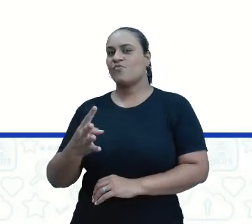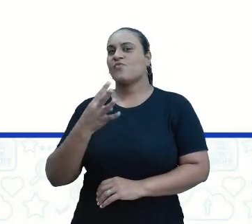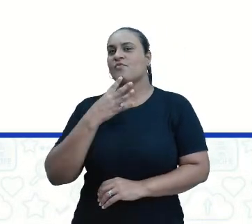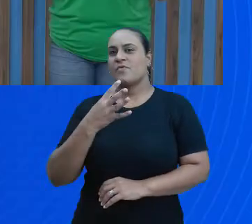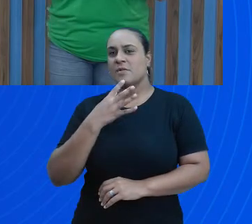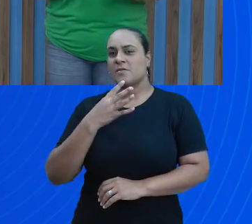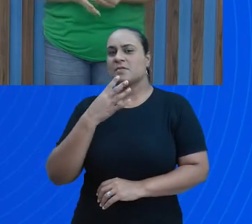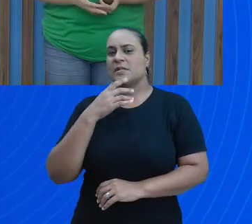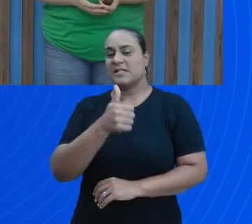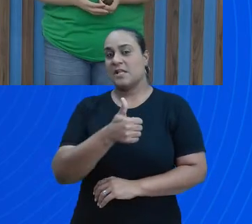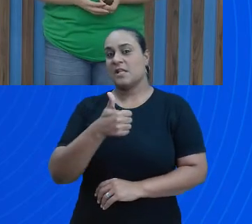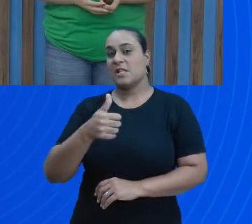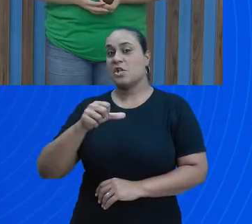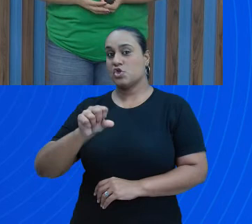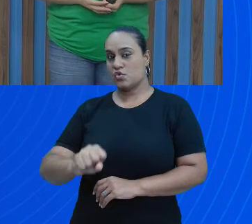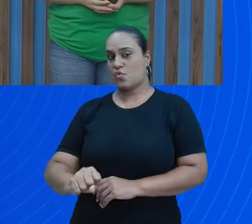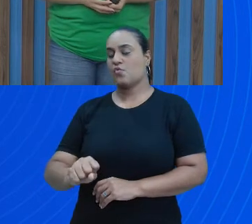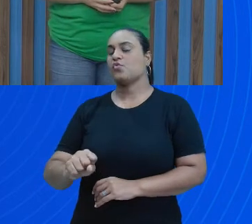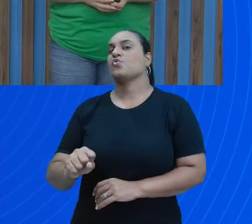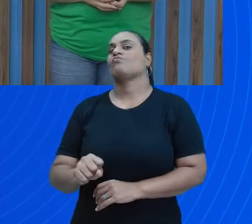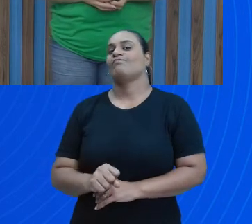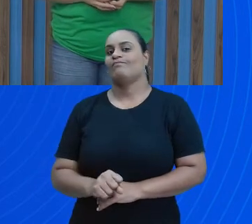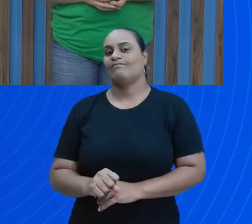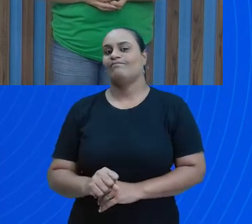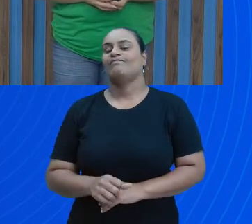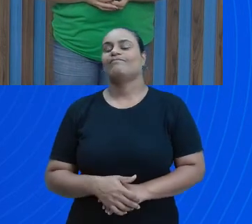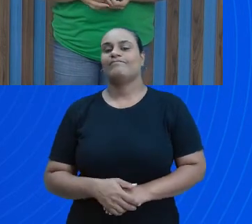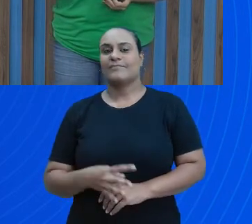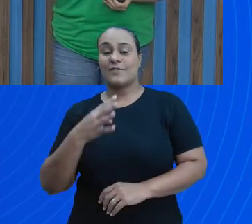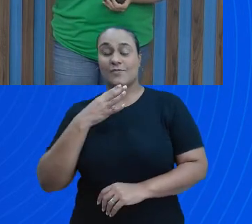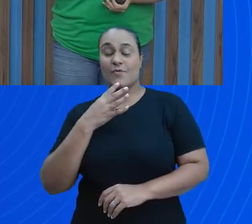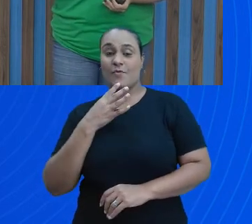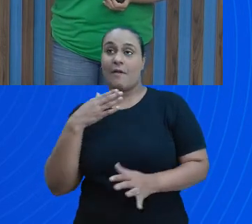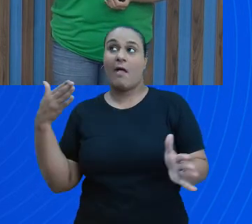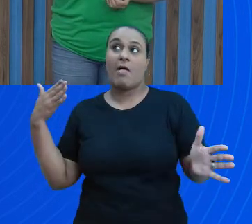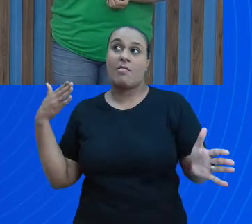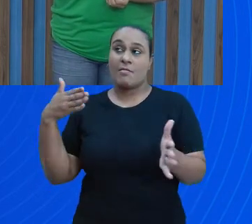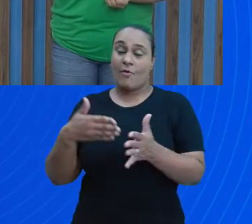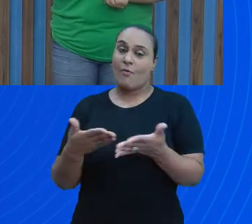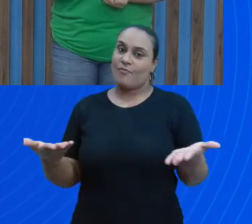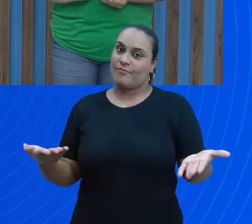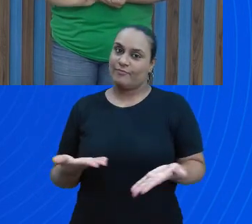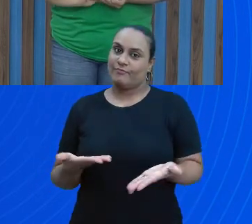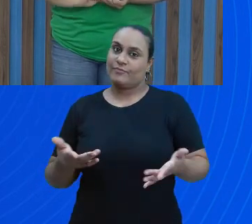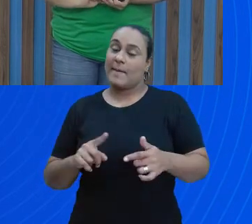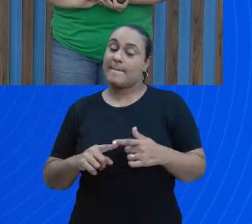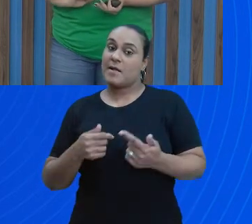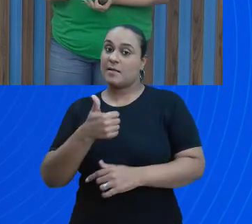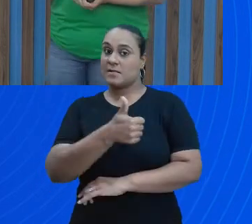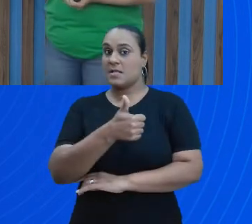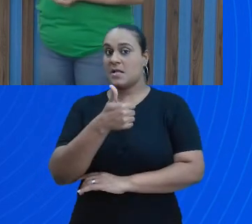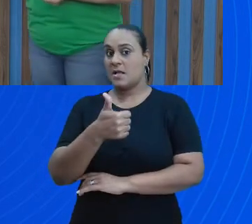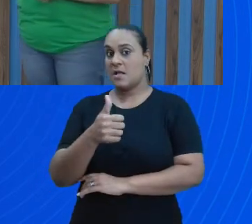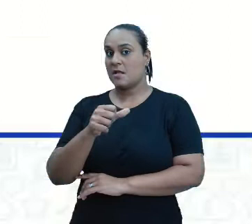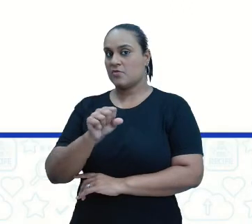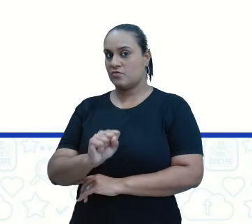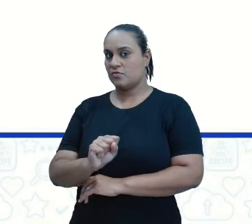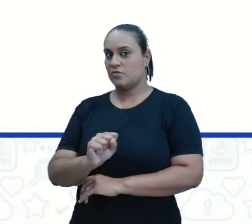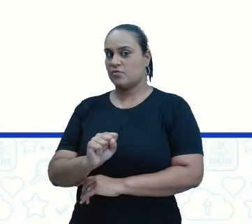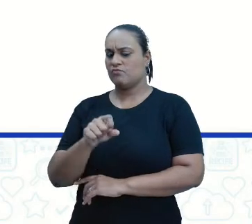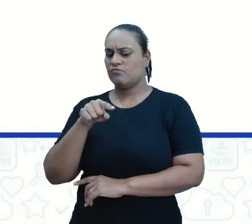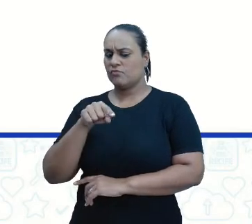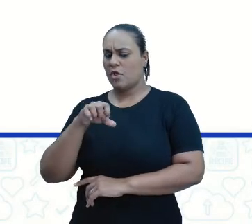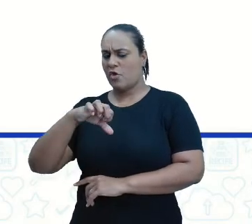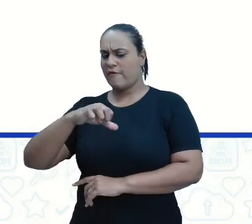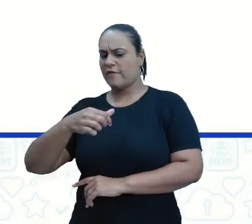Cerca de 118 elementos químicos conhecidos até hoje. Mas, desses 118, 92